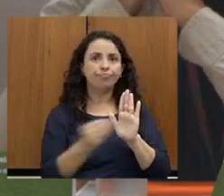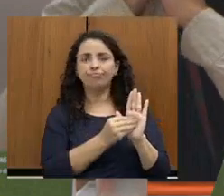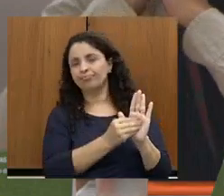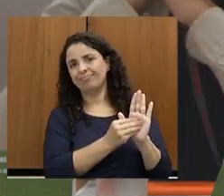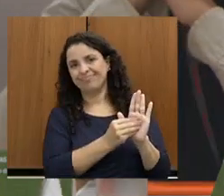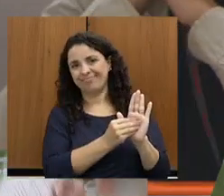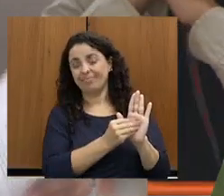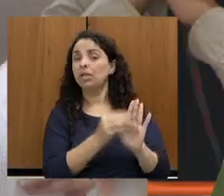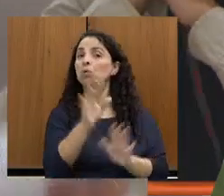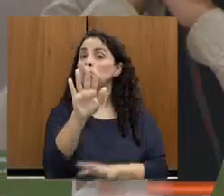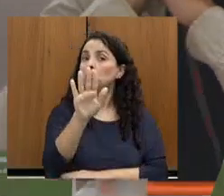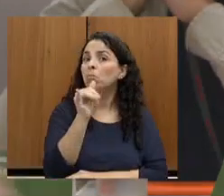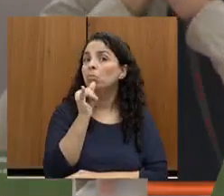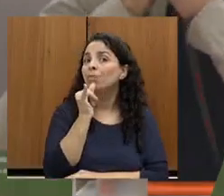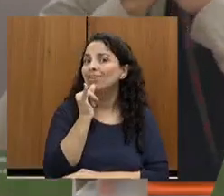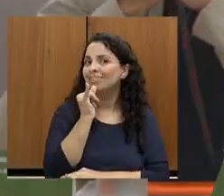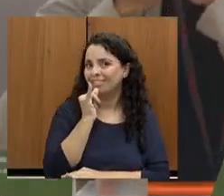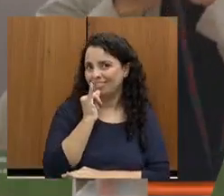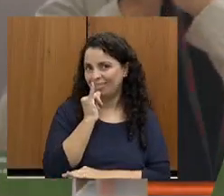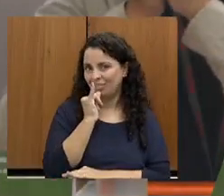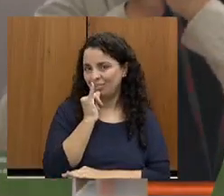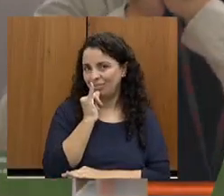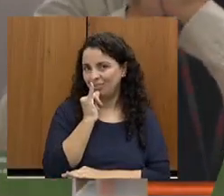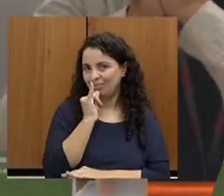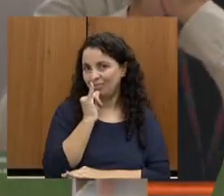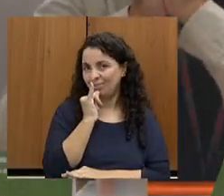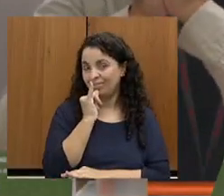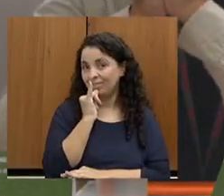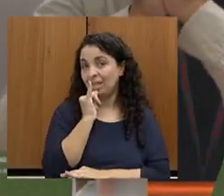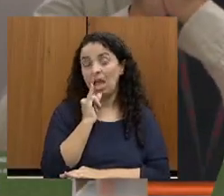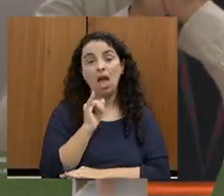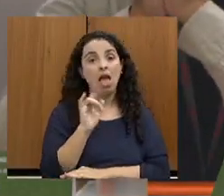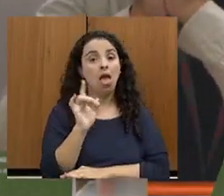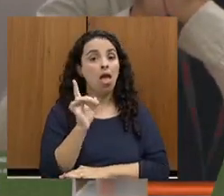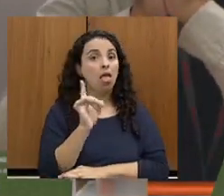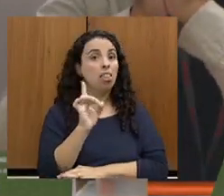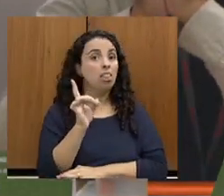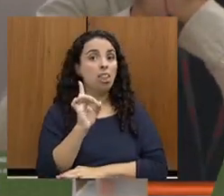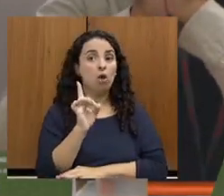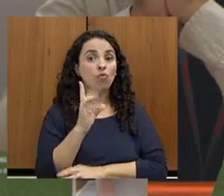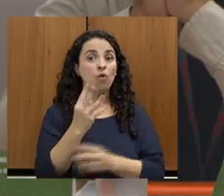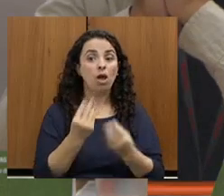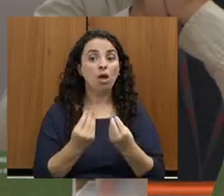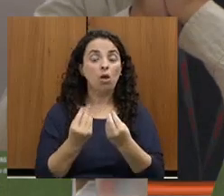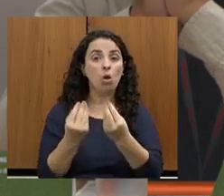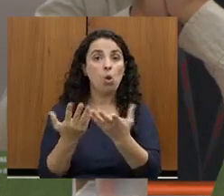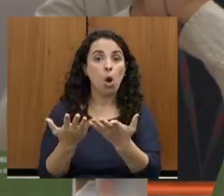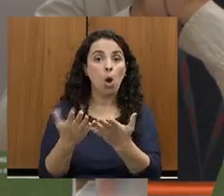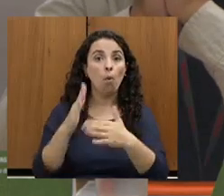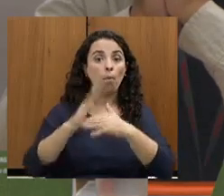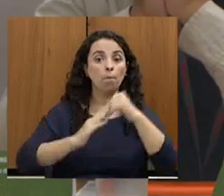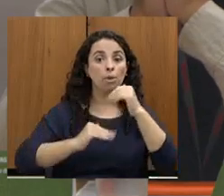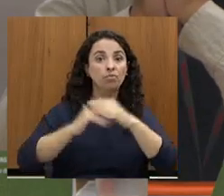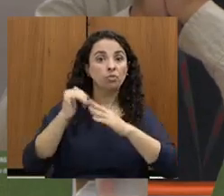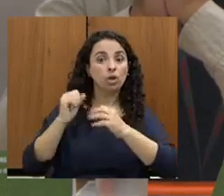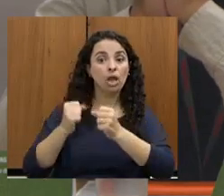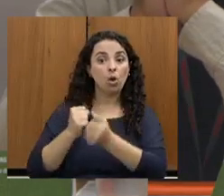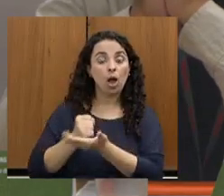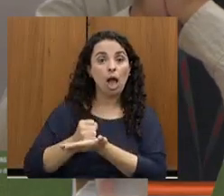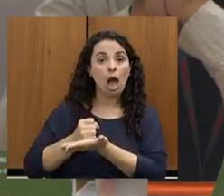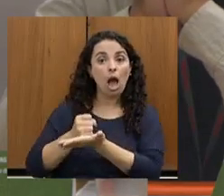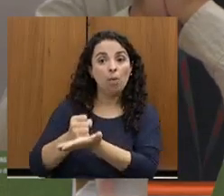Cito, por exemplo, o fato de não ter sido disponibilizado um profissional para acompanhar o meu filho em suas